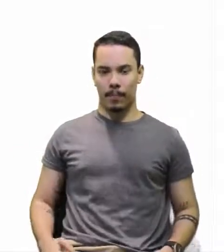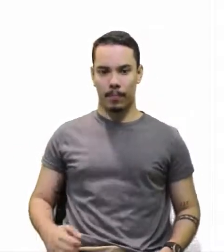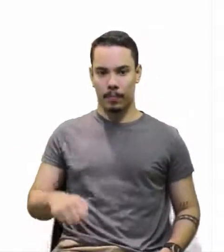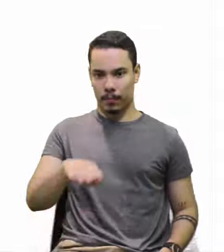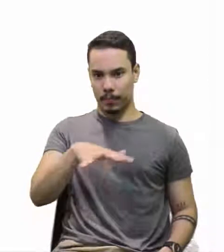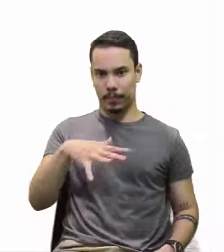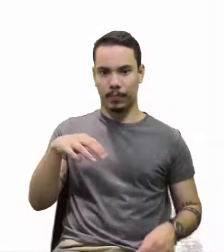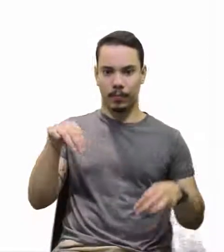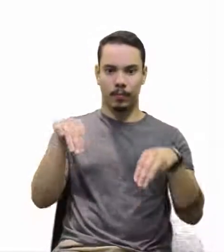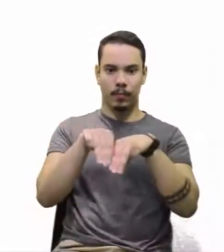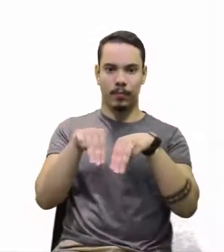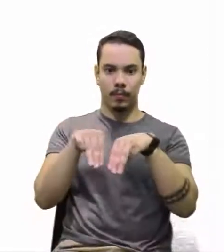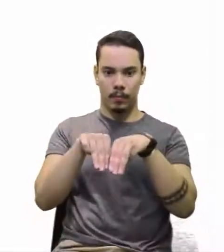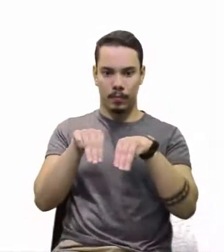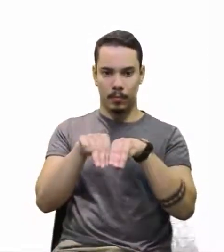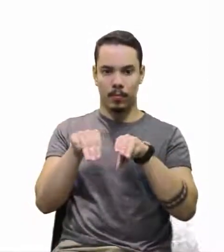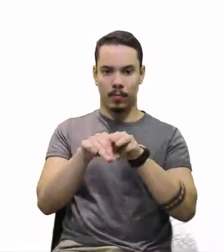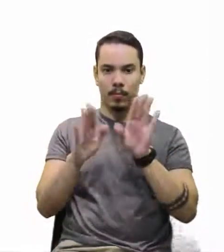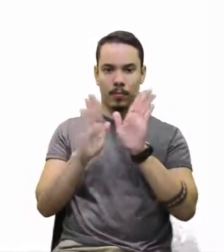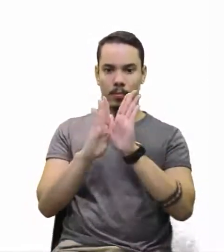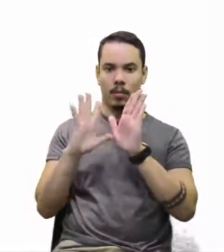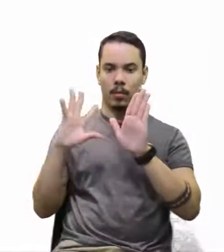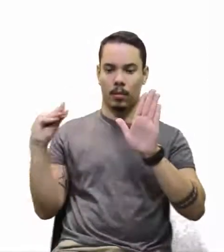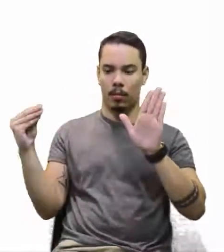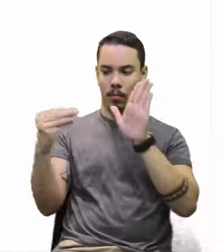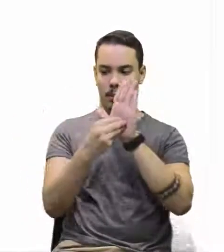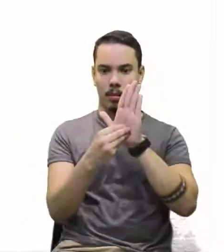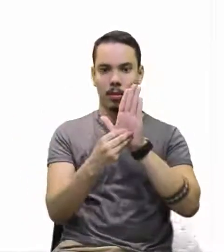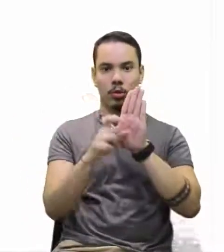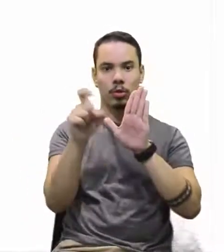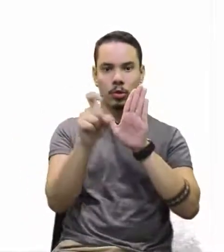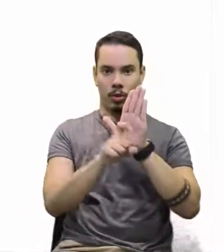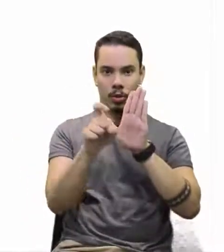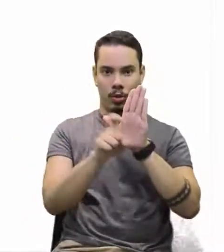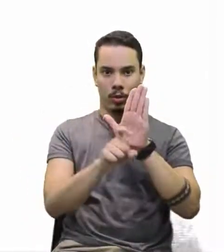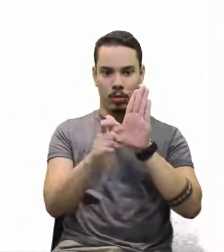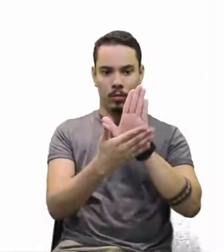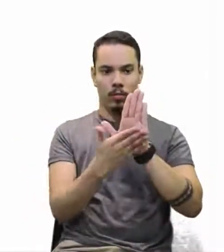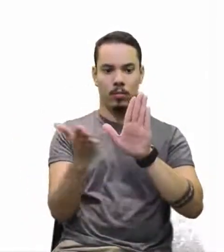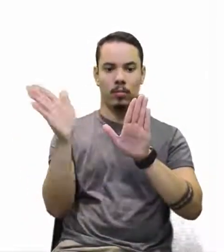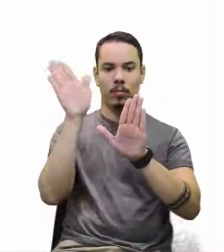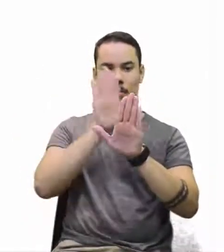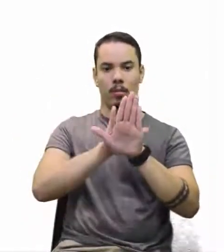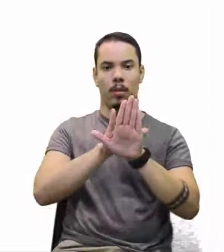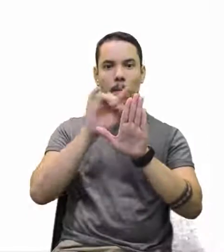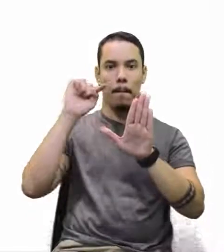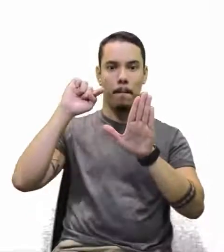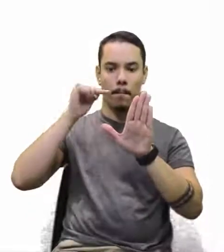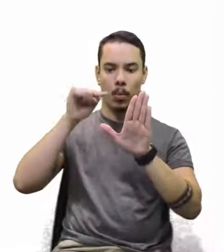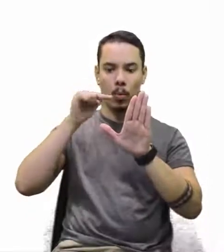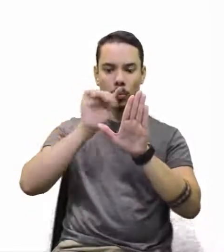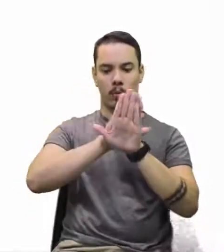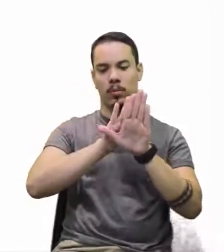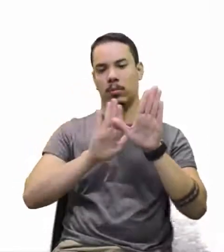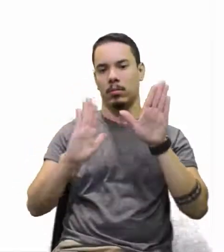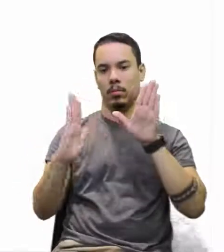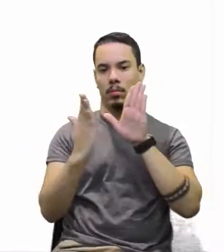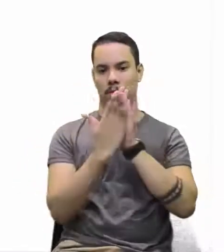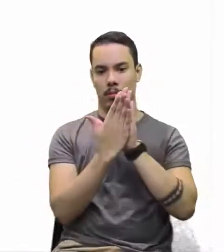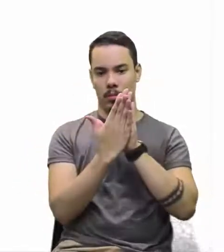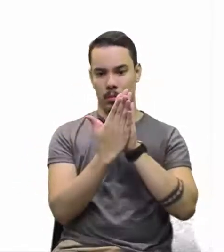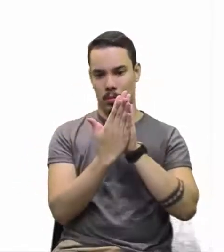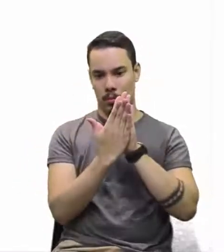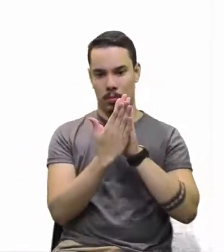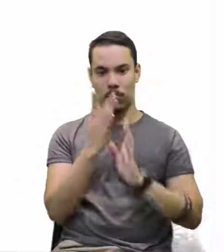magnético entrando no plano. É um xizinho, como eu falei. Pontinho está saindo, xizinho está